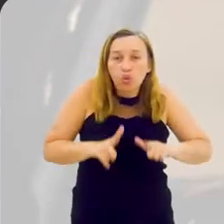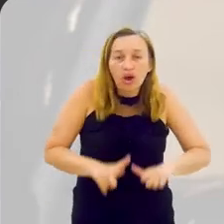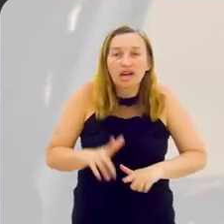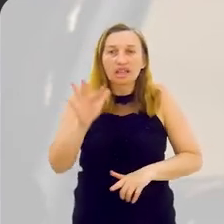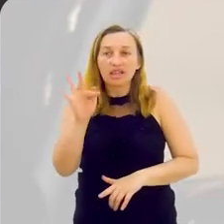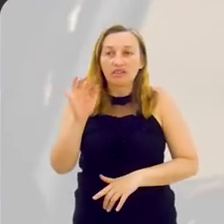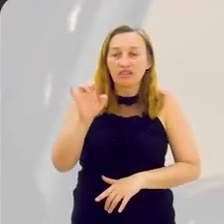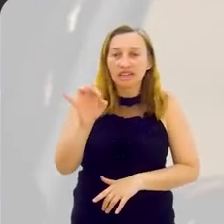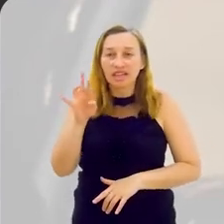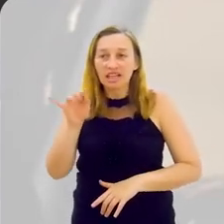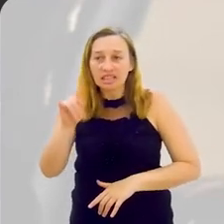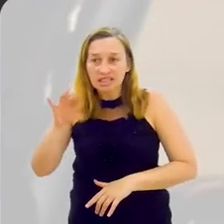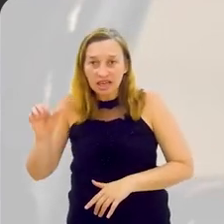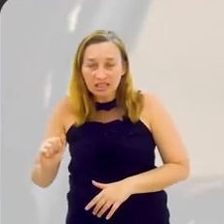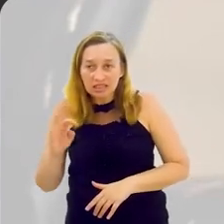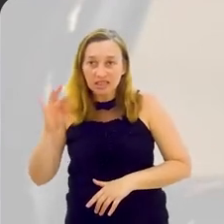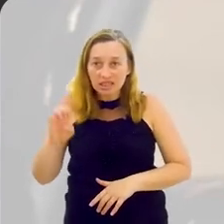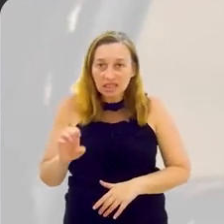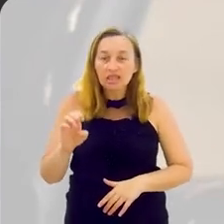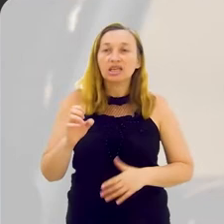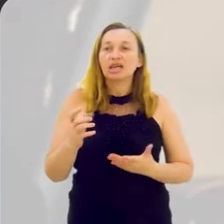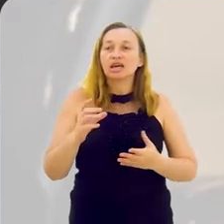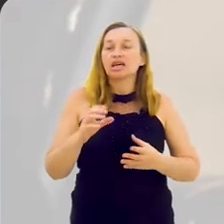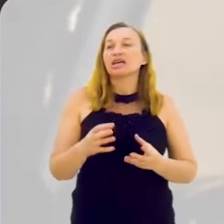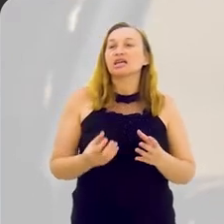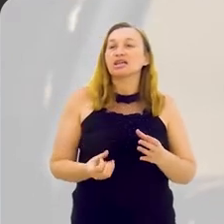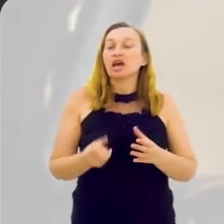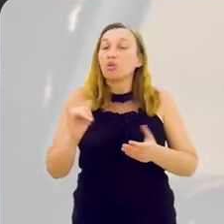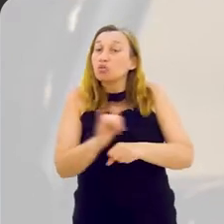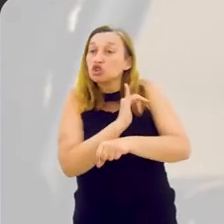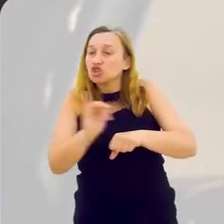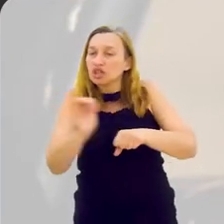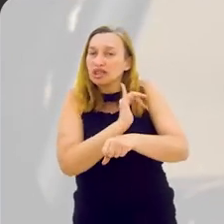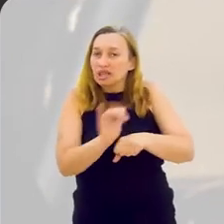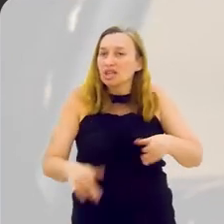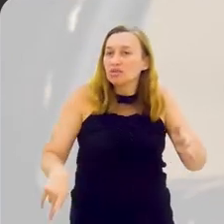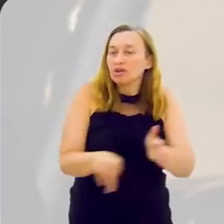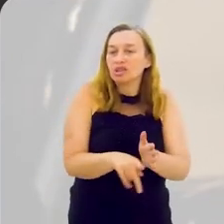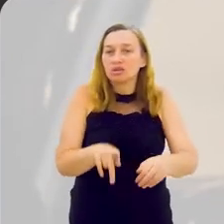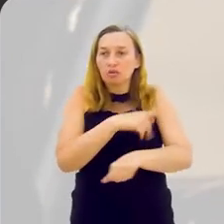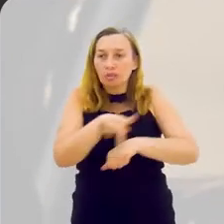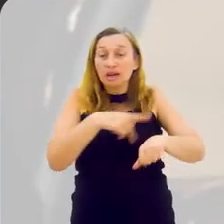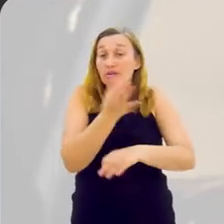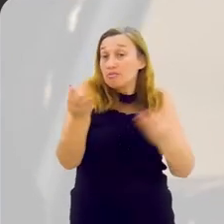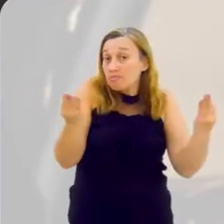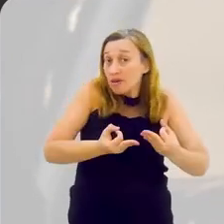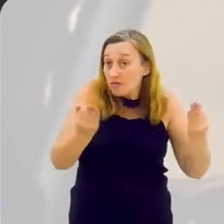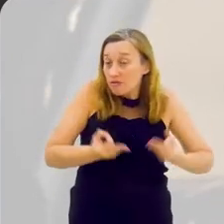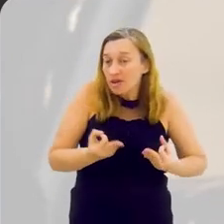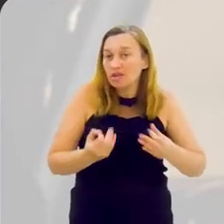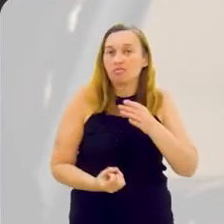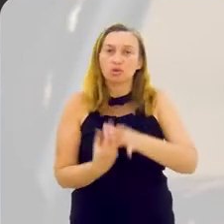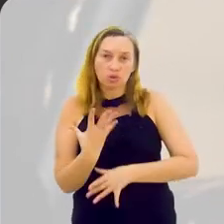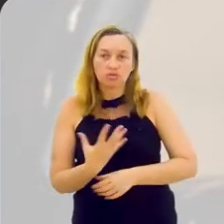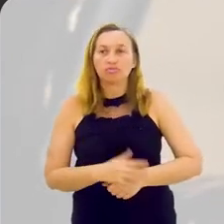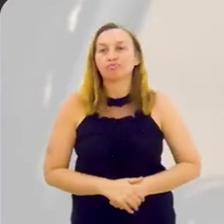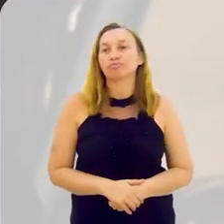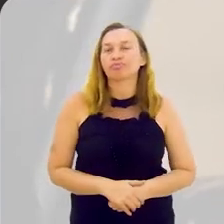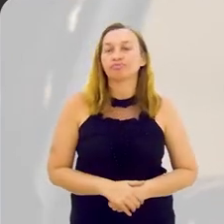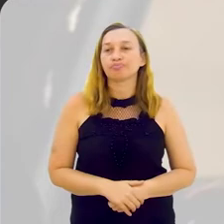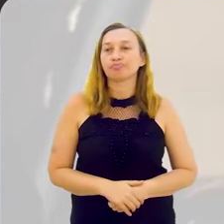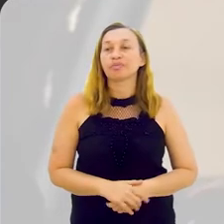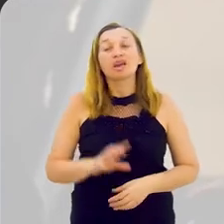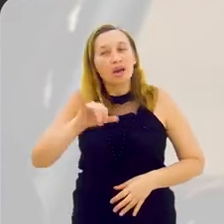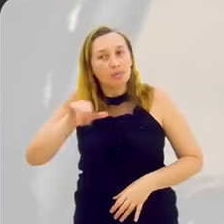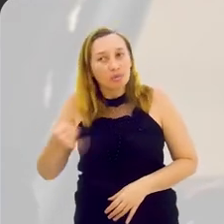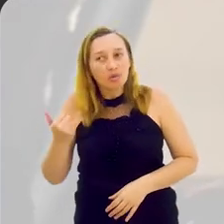Rio de Janeiro, de ter uma produção local de fertilizante, tendo em vista que a cadeia produtiva do agronegócio, ela é estratégica para o país. Então,